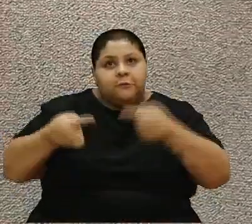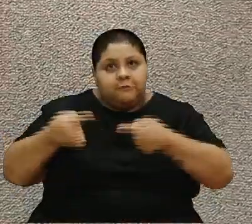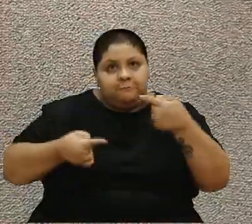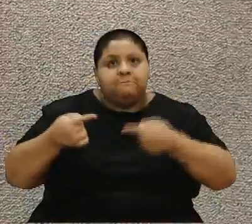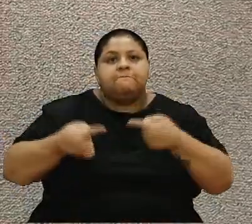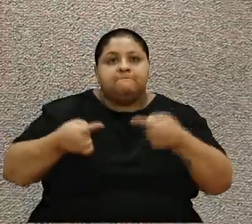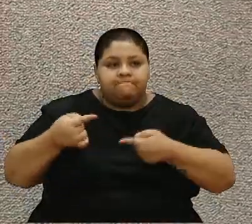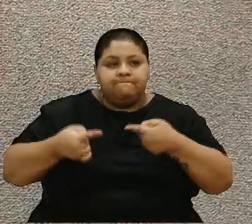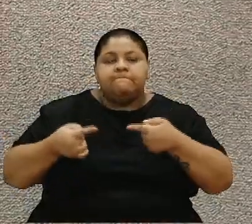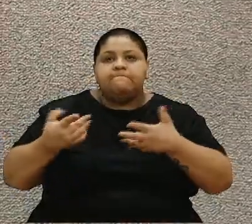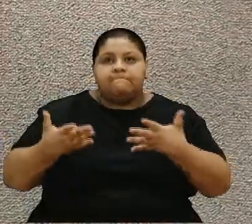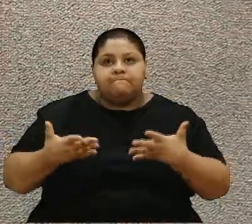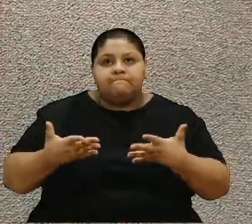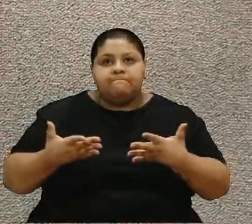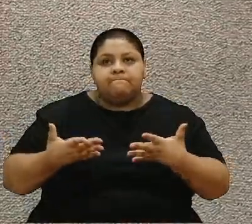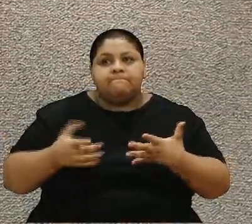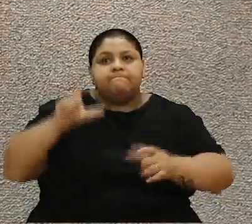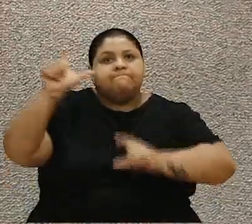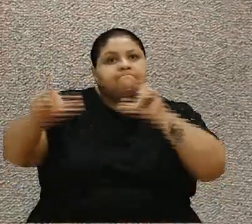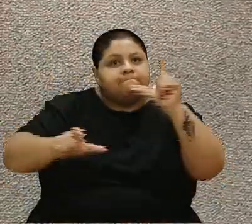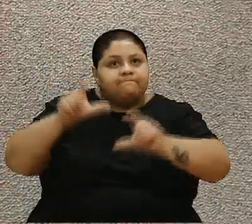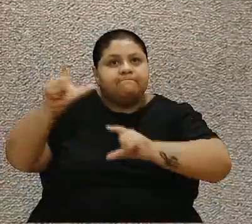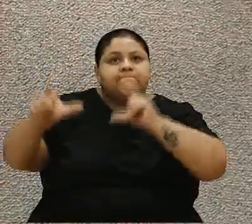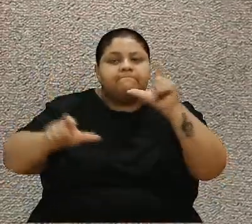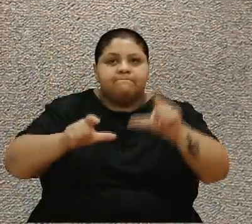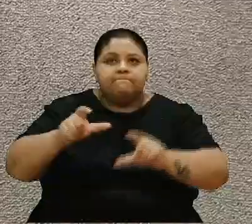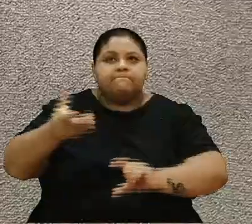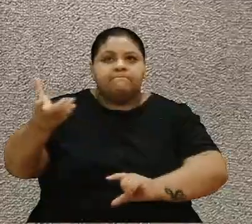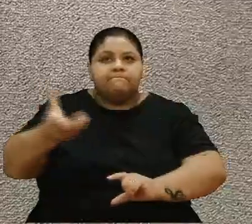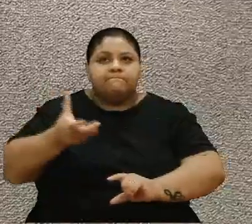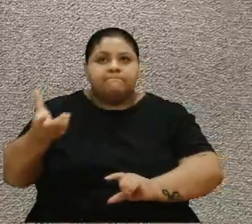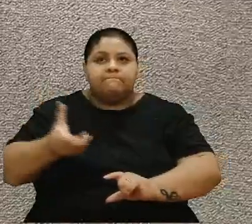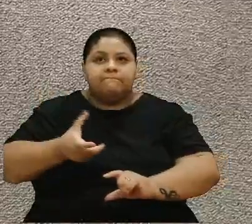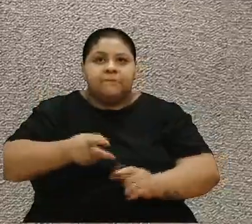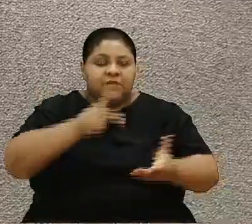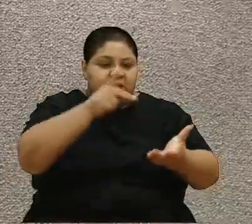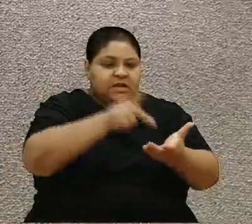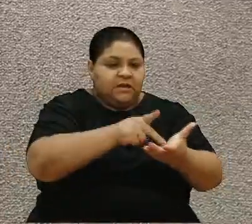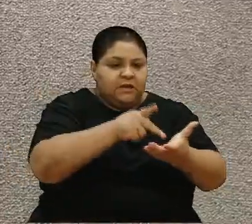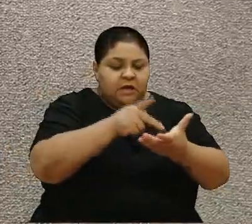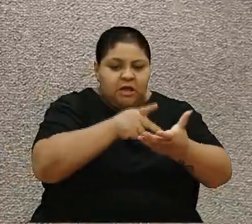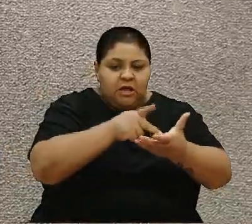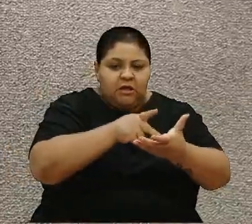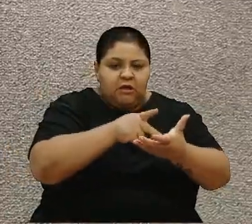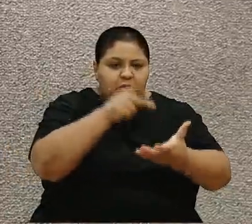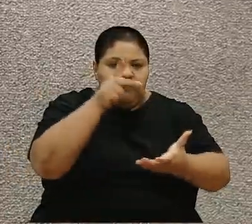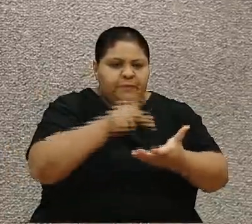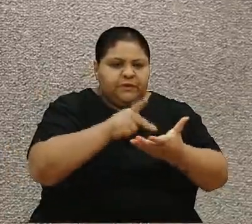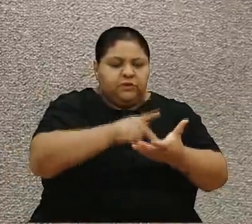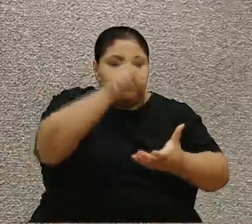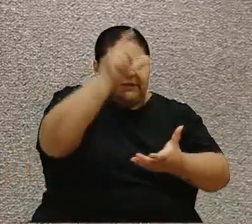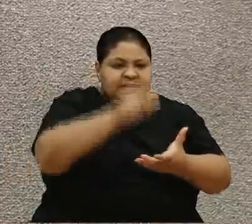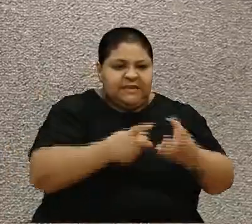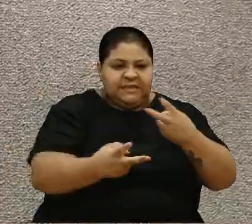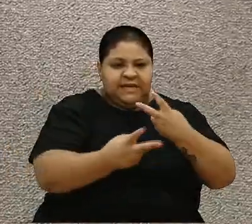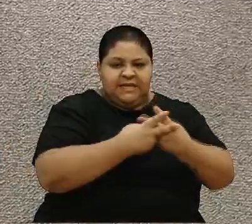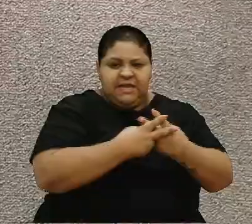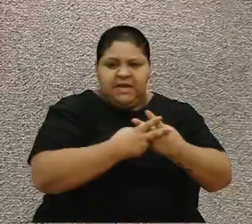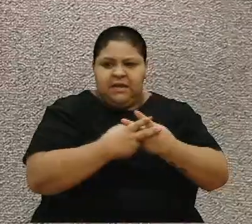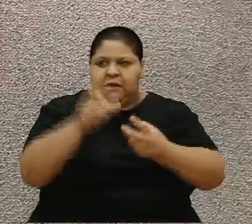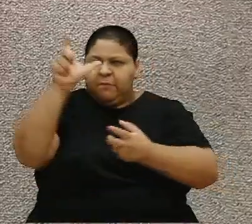vindas, né? De pessoas que querem honestos na cadeia e bandido na rua, a gente não podia esperar coisa